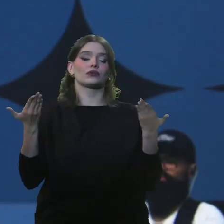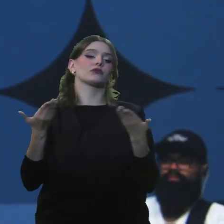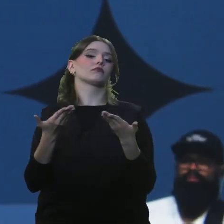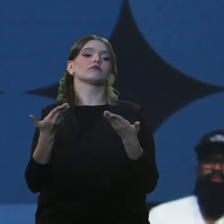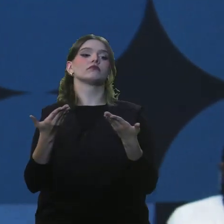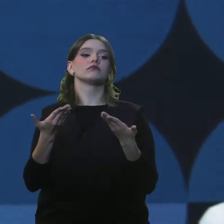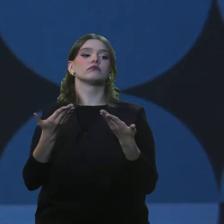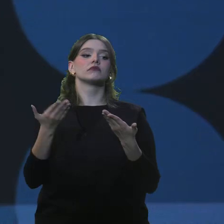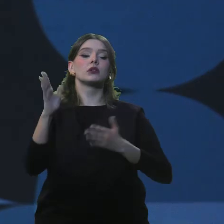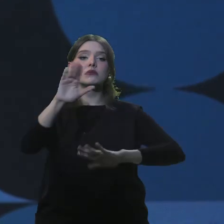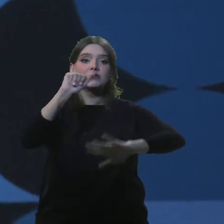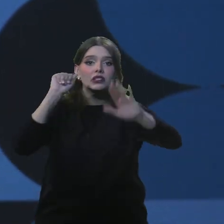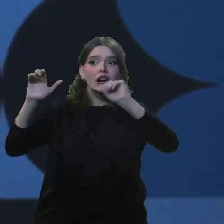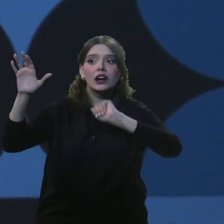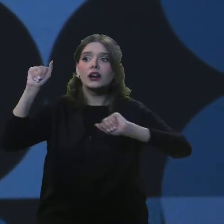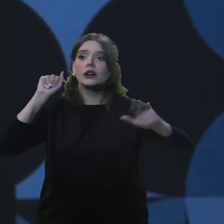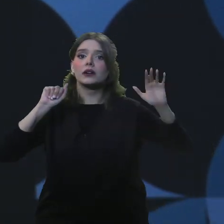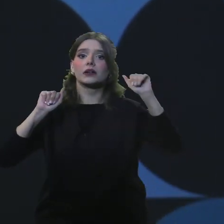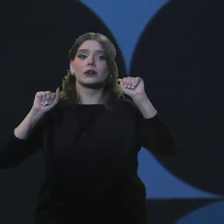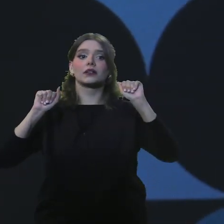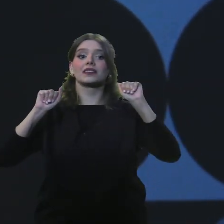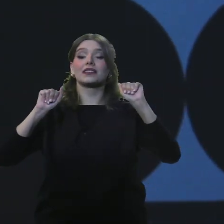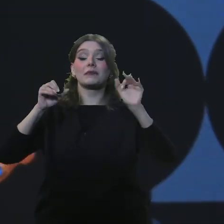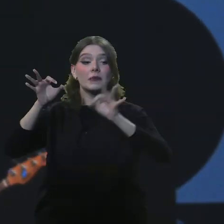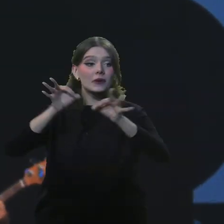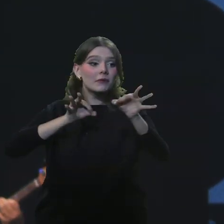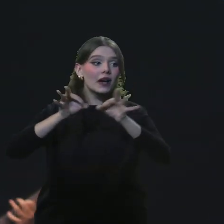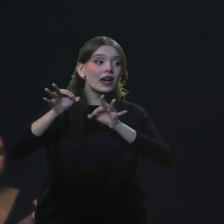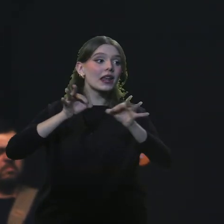Um chamado para preparar o caminho